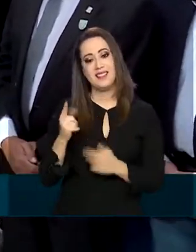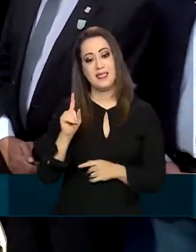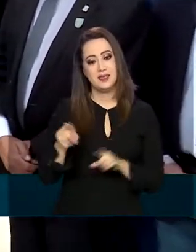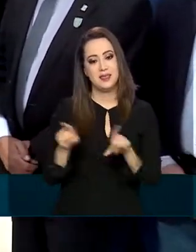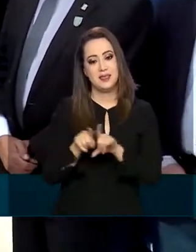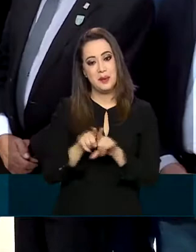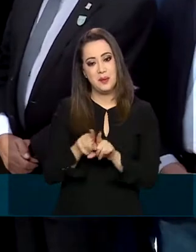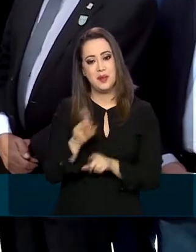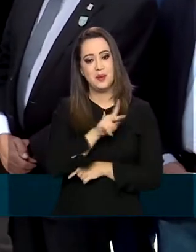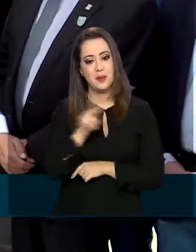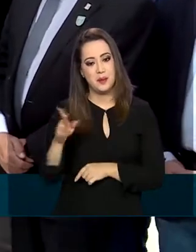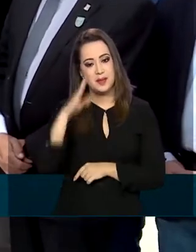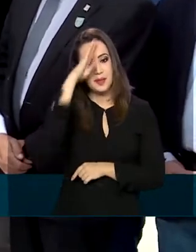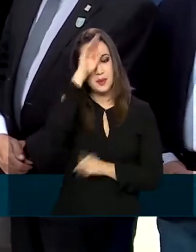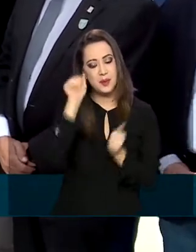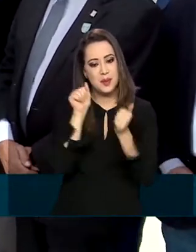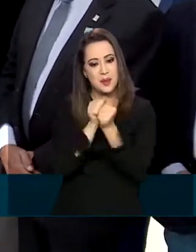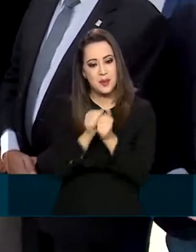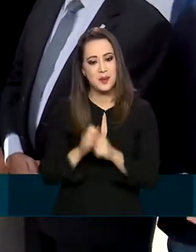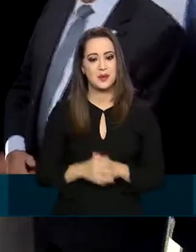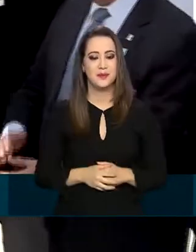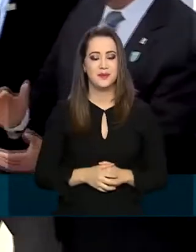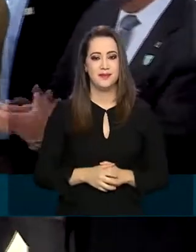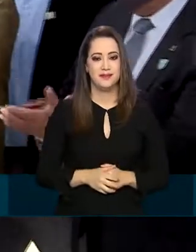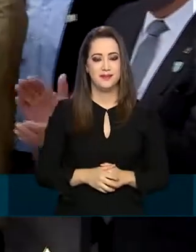do presidente Jair Bolsonaro.